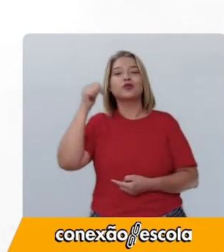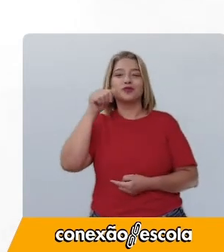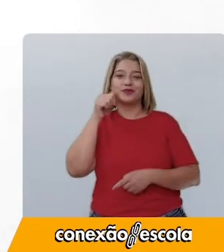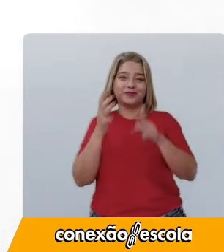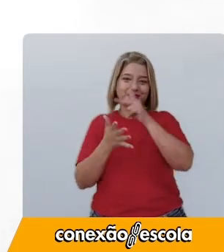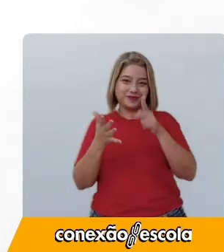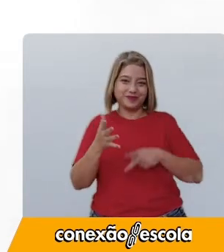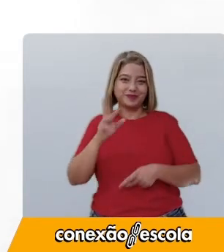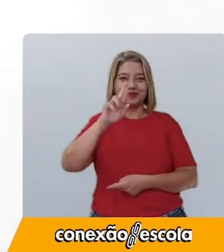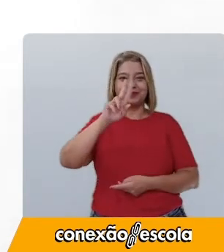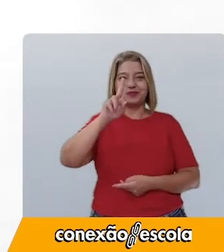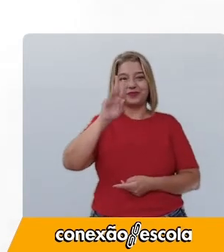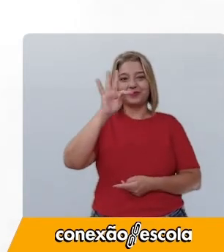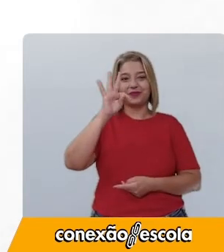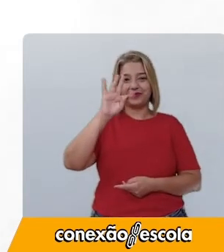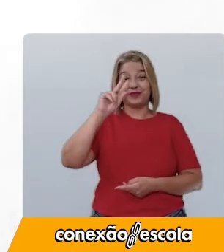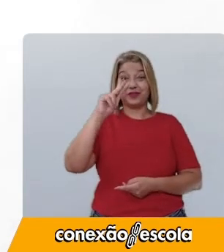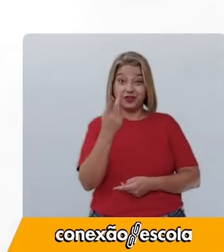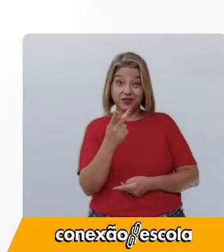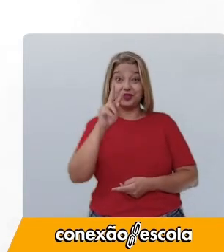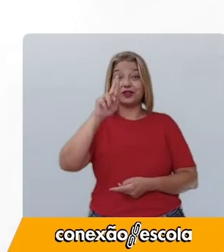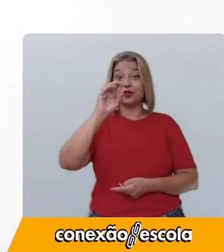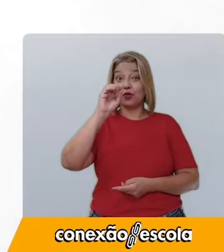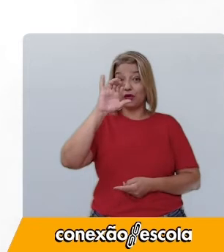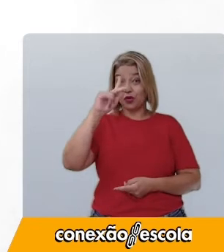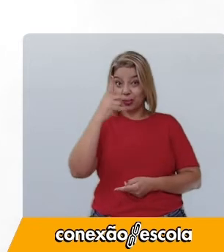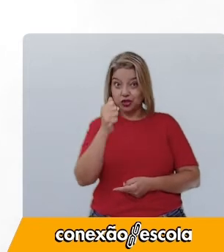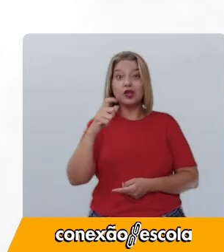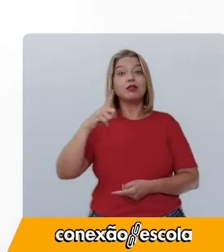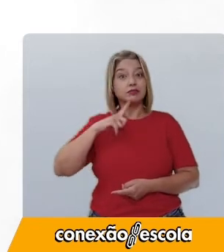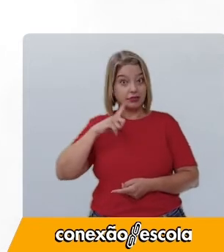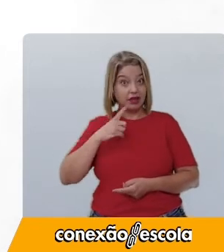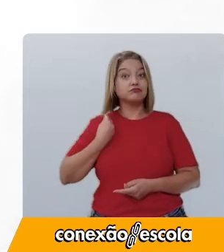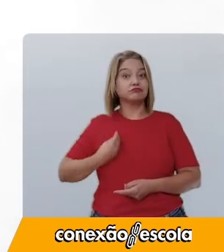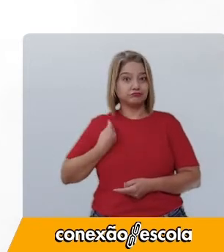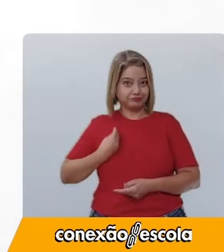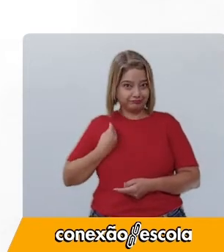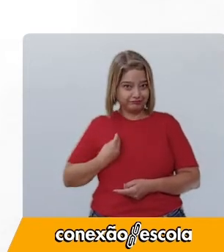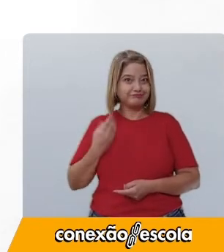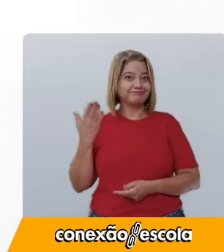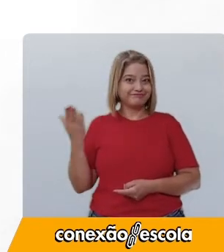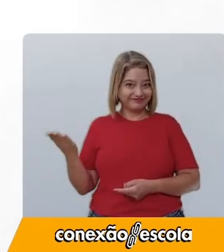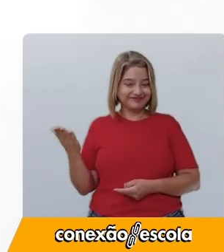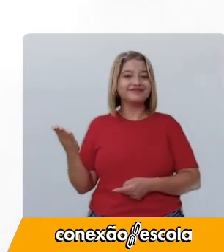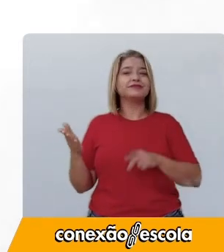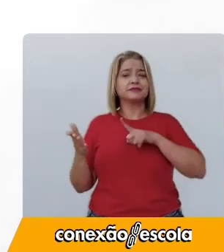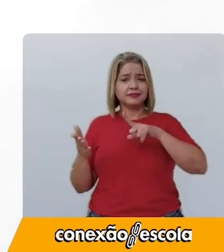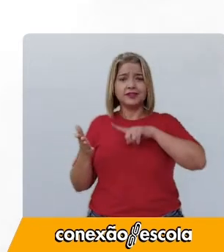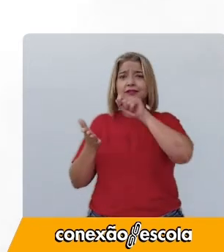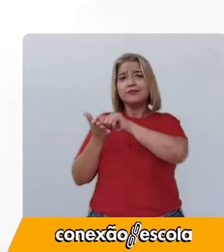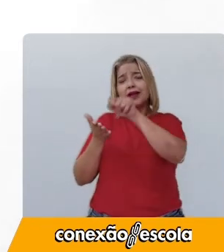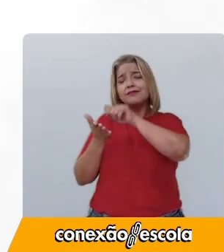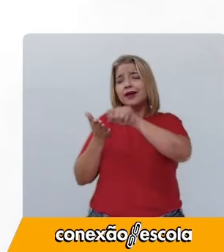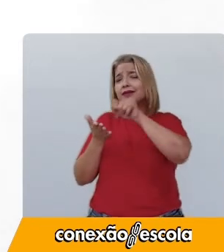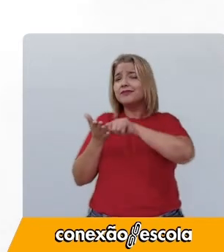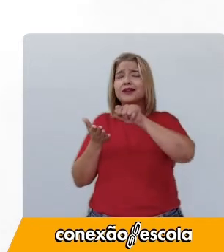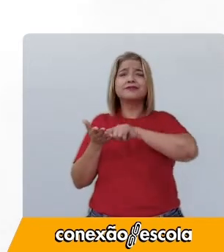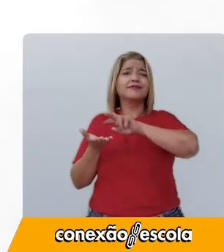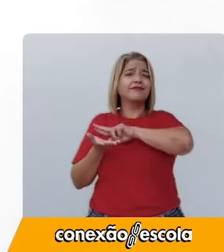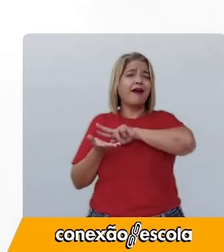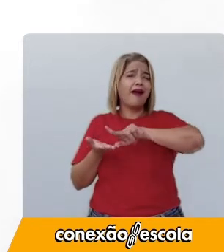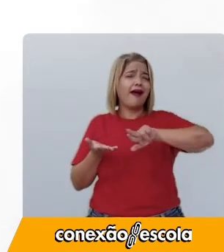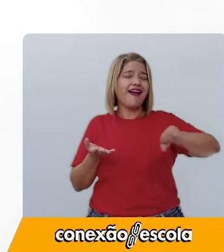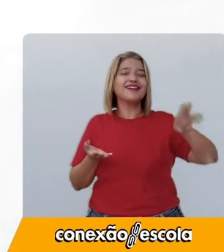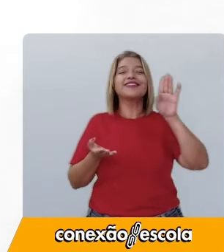poetisa que está ainda viva junto com a gente, que escreve muita